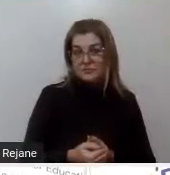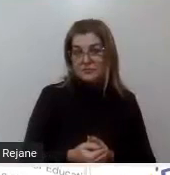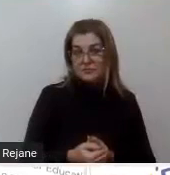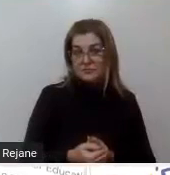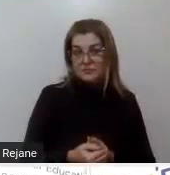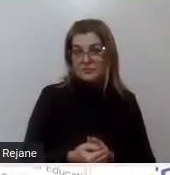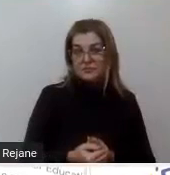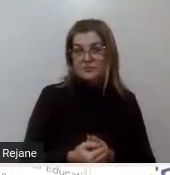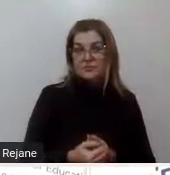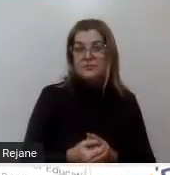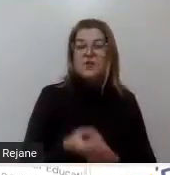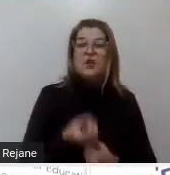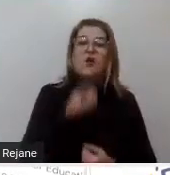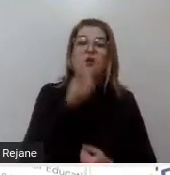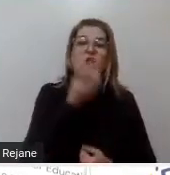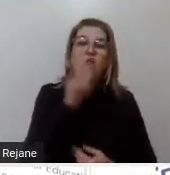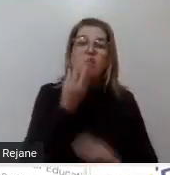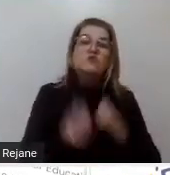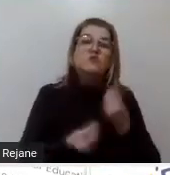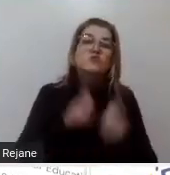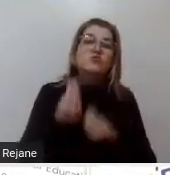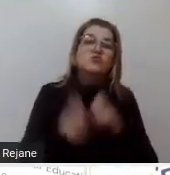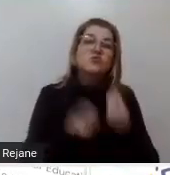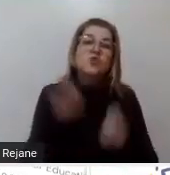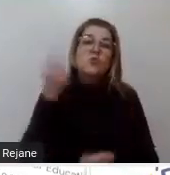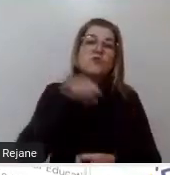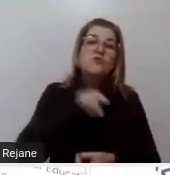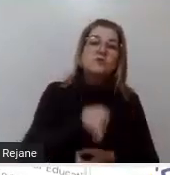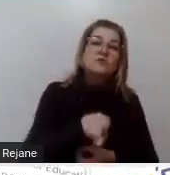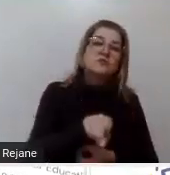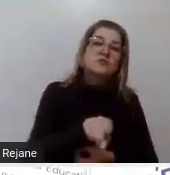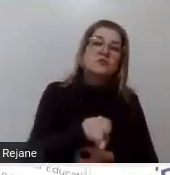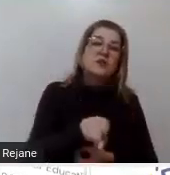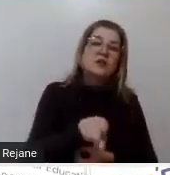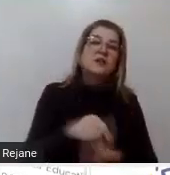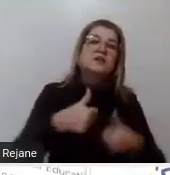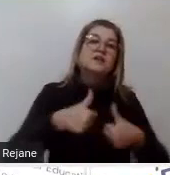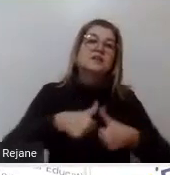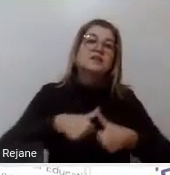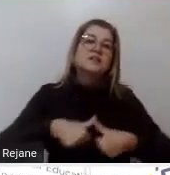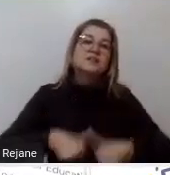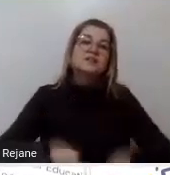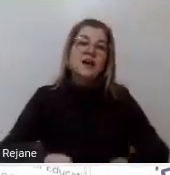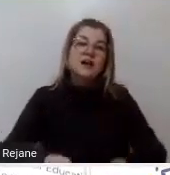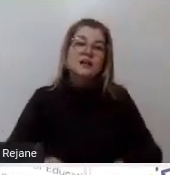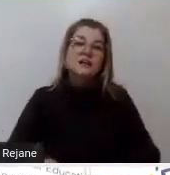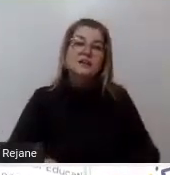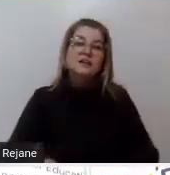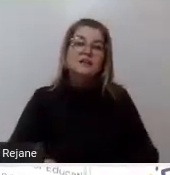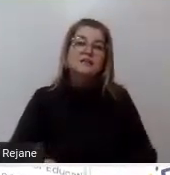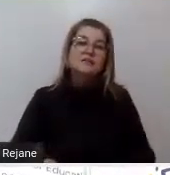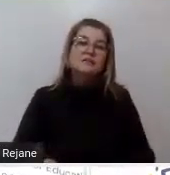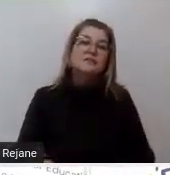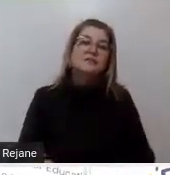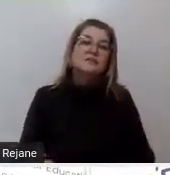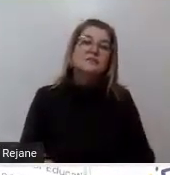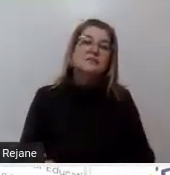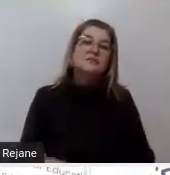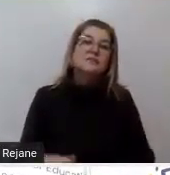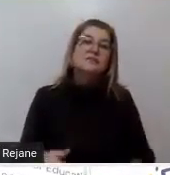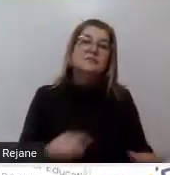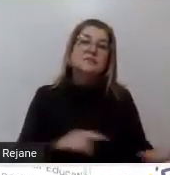conte como você está se saindo